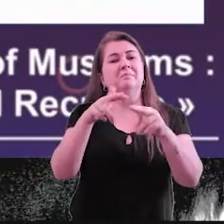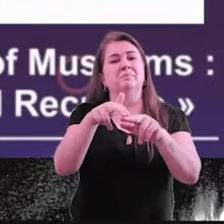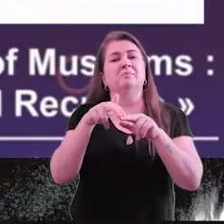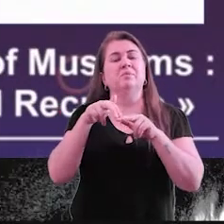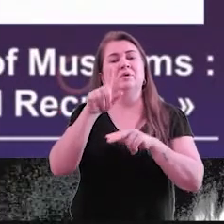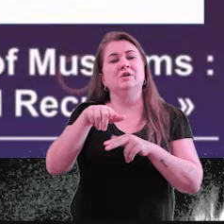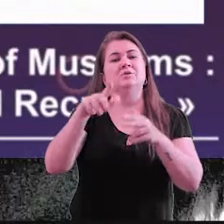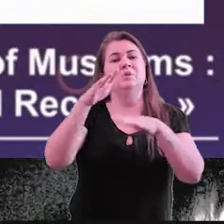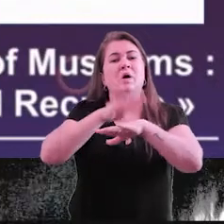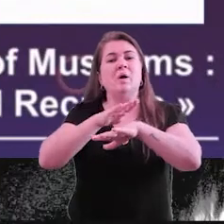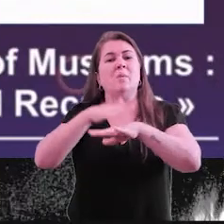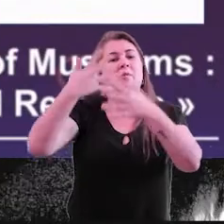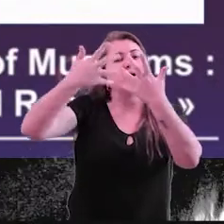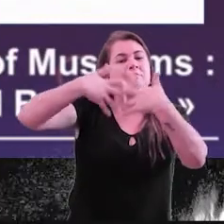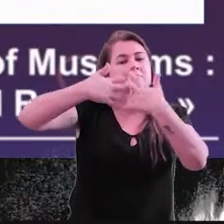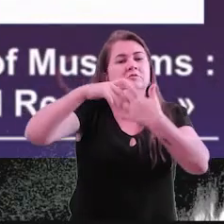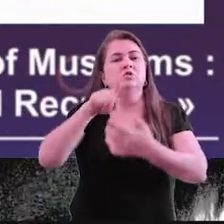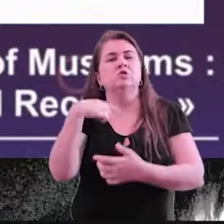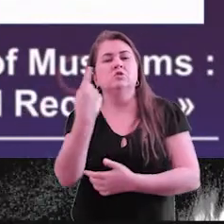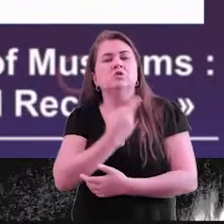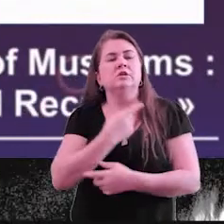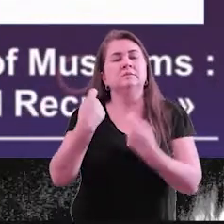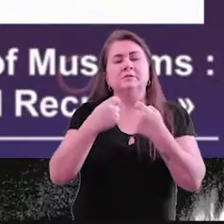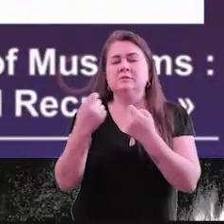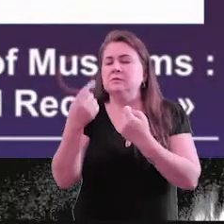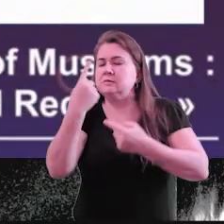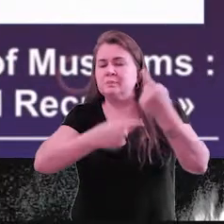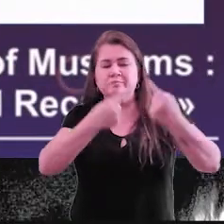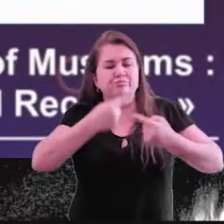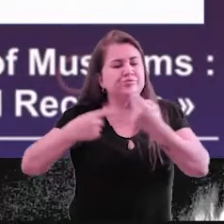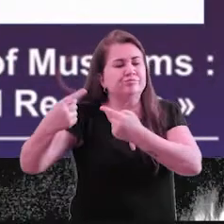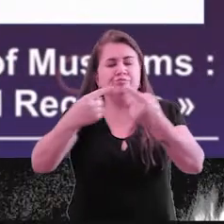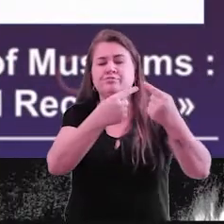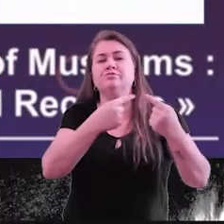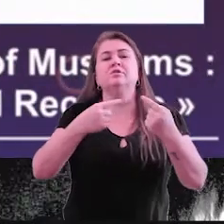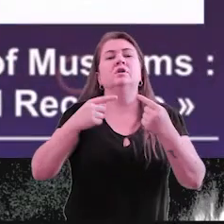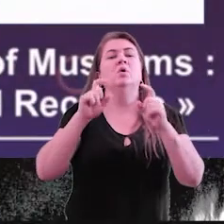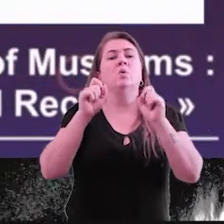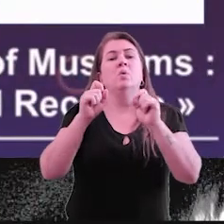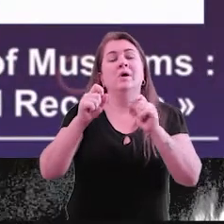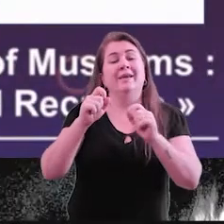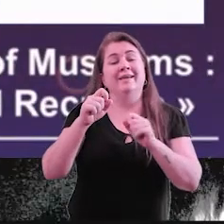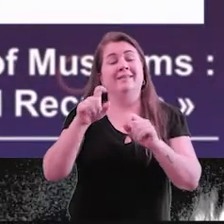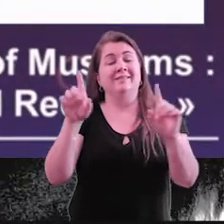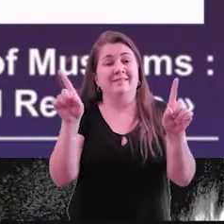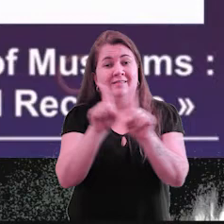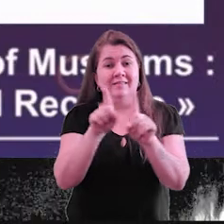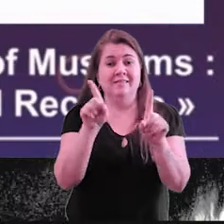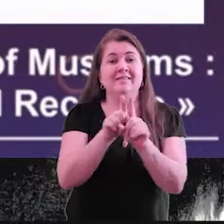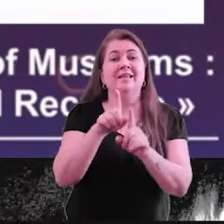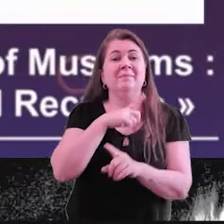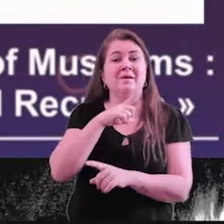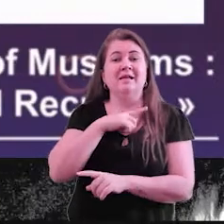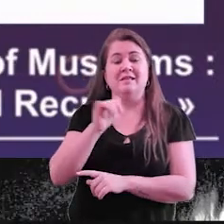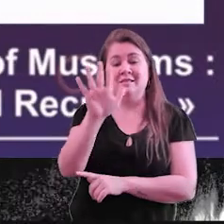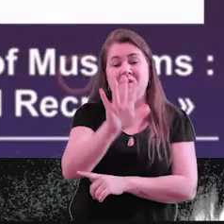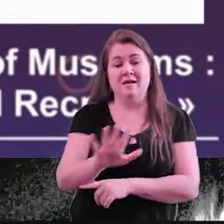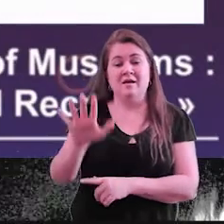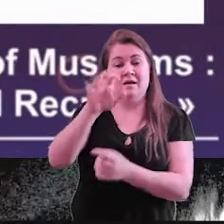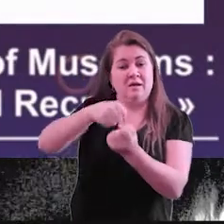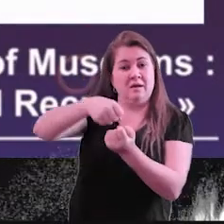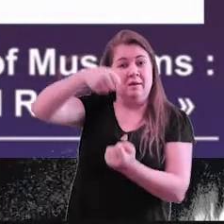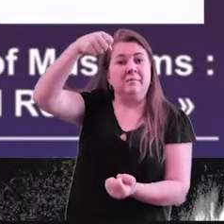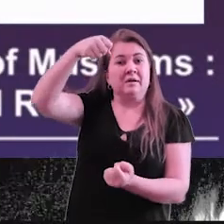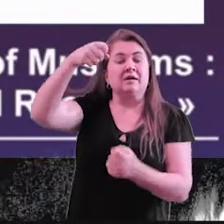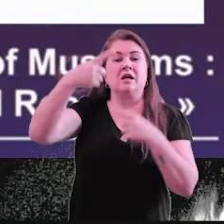né? E a imagem, né, do cartaz da Semana Nacional dos Museus, que foi a 19ª